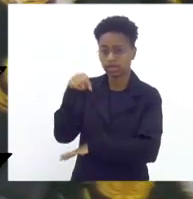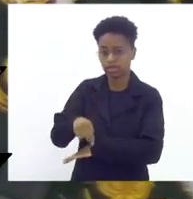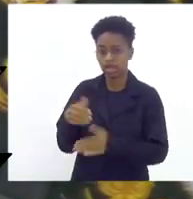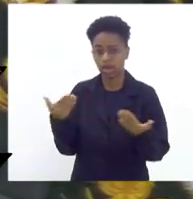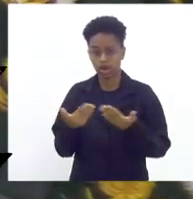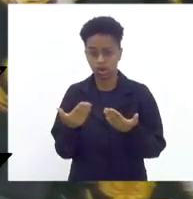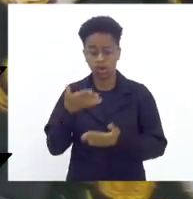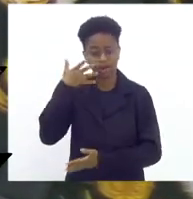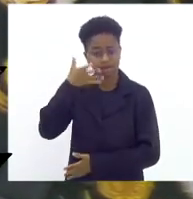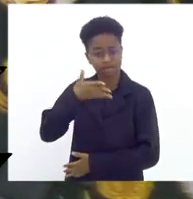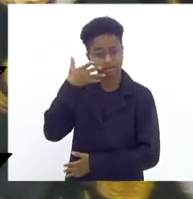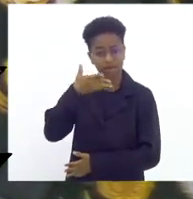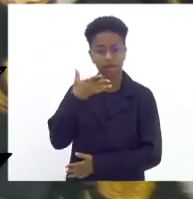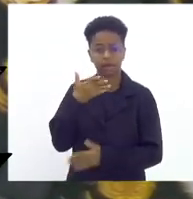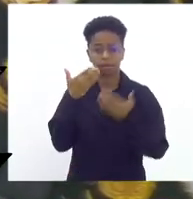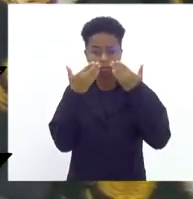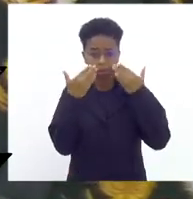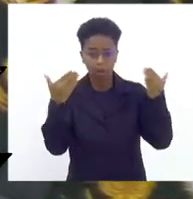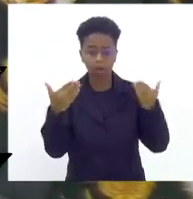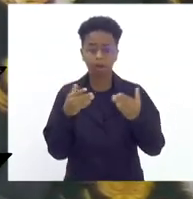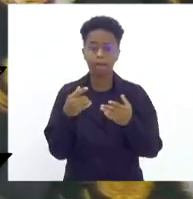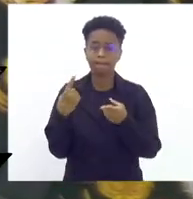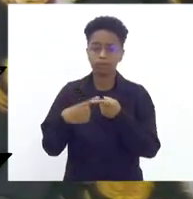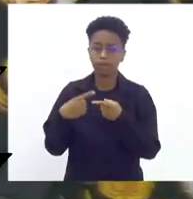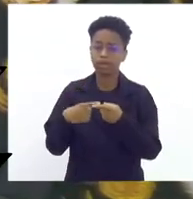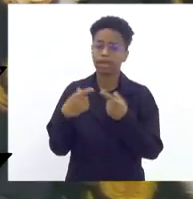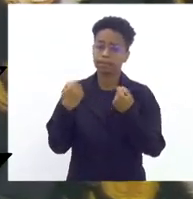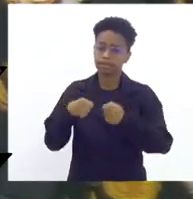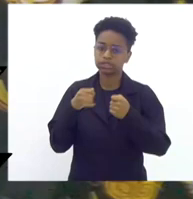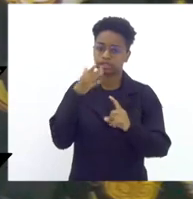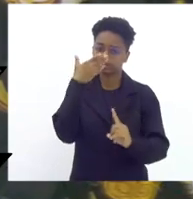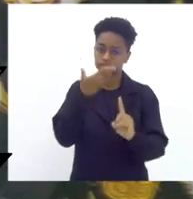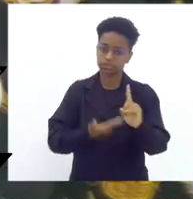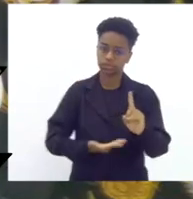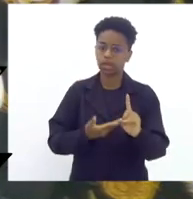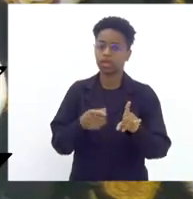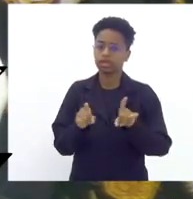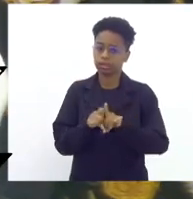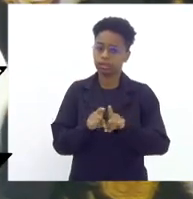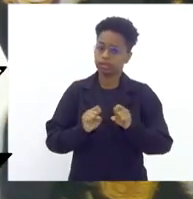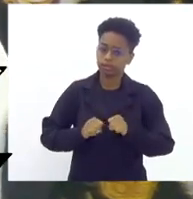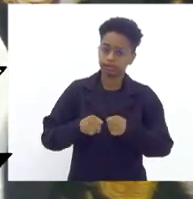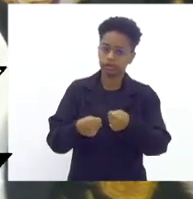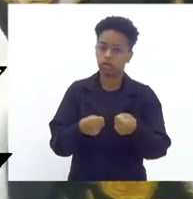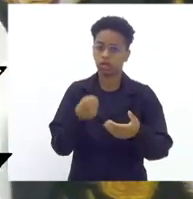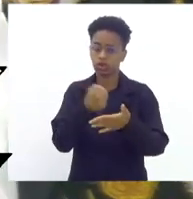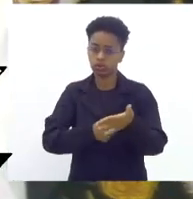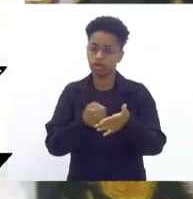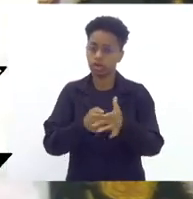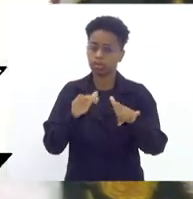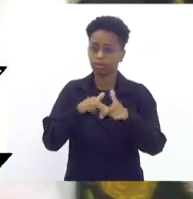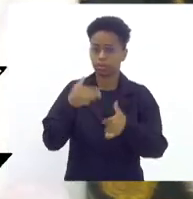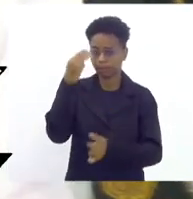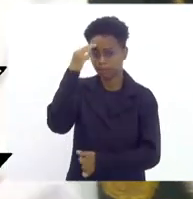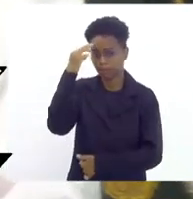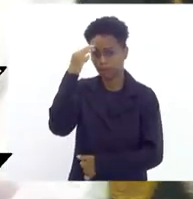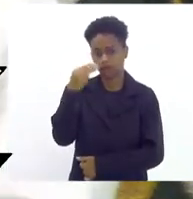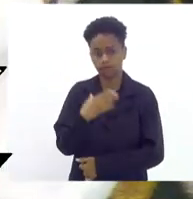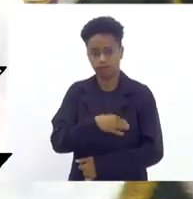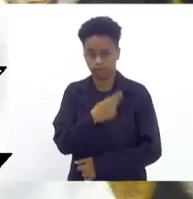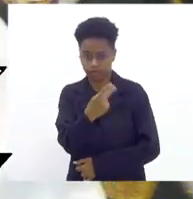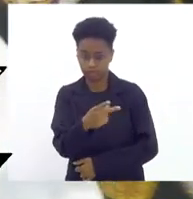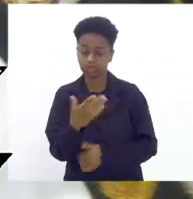público faz uma fala em público para seguir honrando defendendo e lutando pela memória do seu filho então